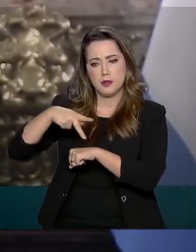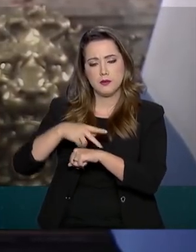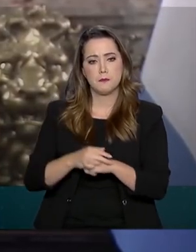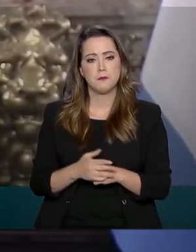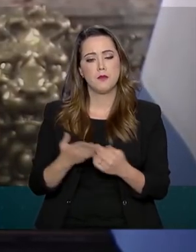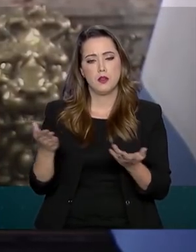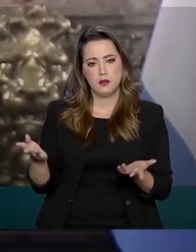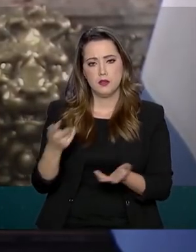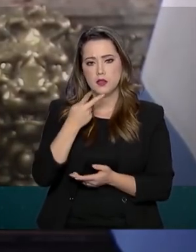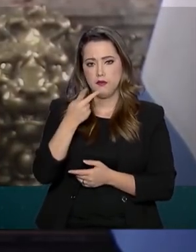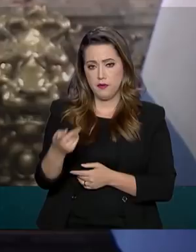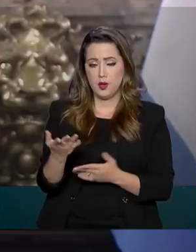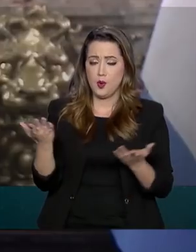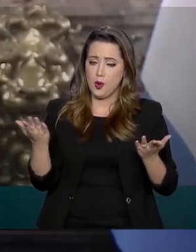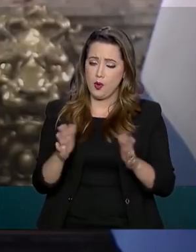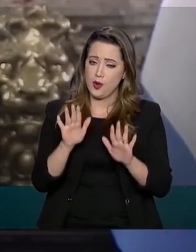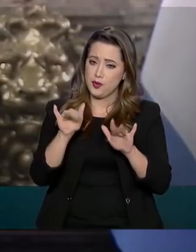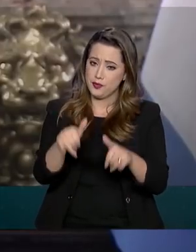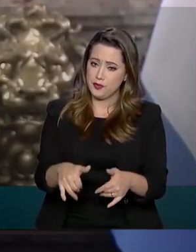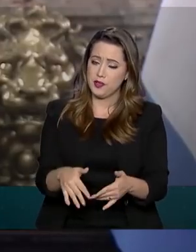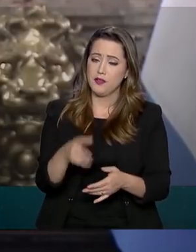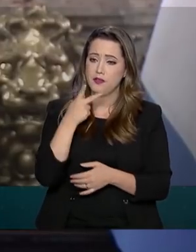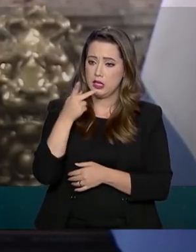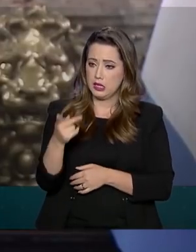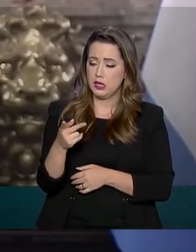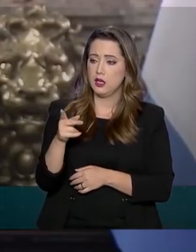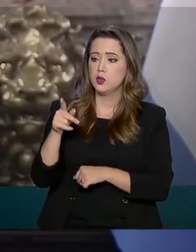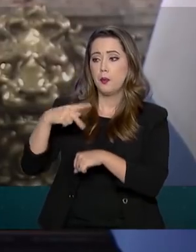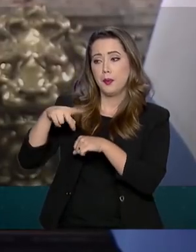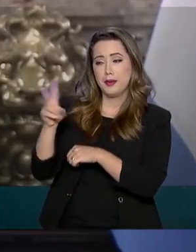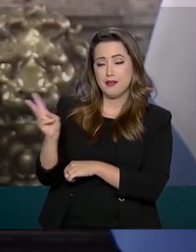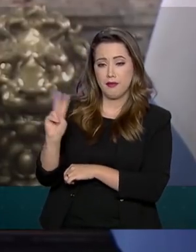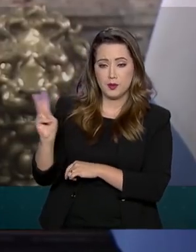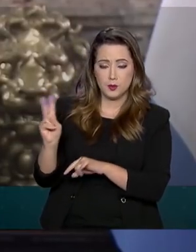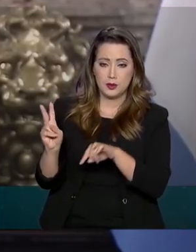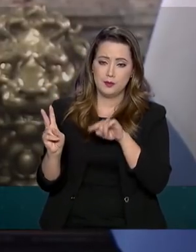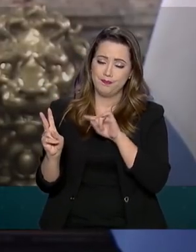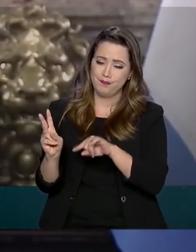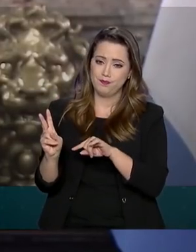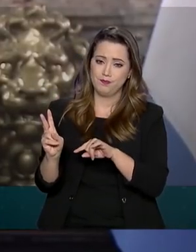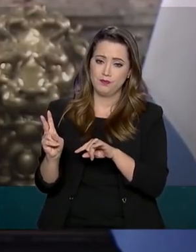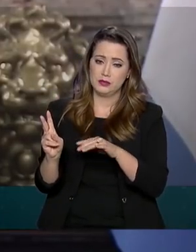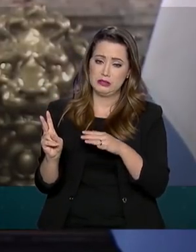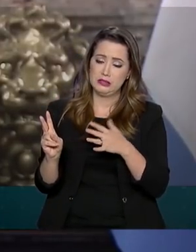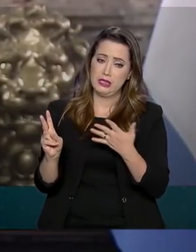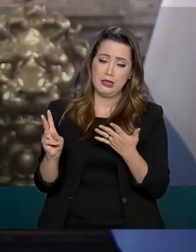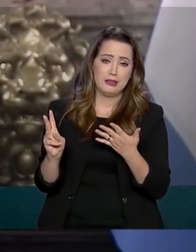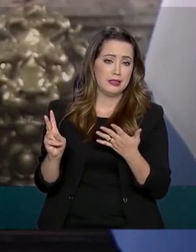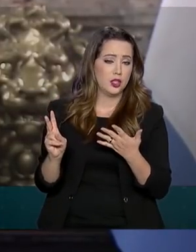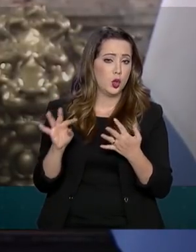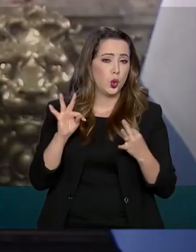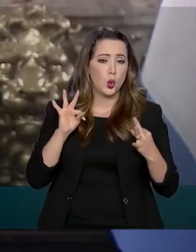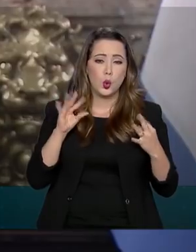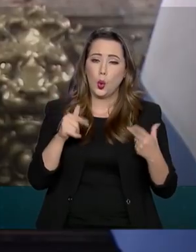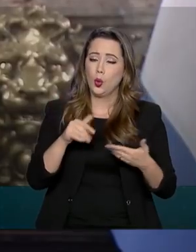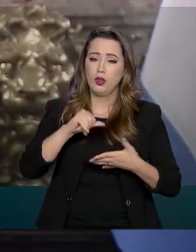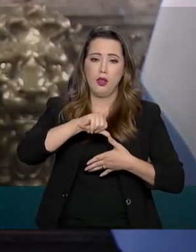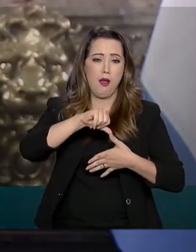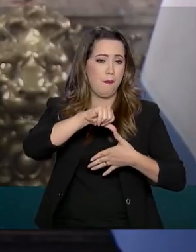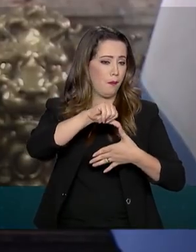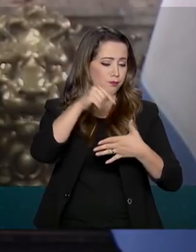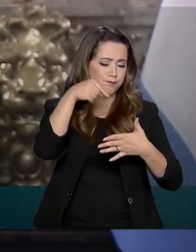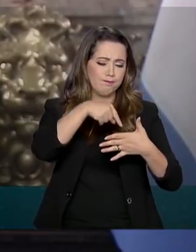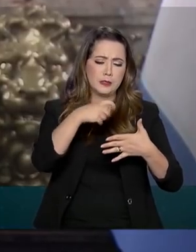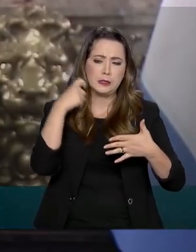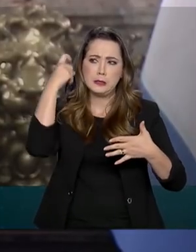Como o senhor bem terminou o seu discurso, citando a Venezuela, eu acho que toda a América do Sul está preocupada que